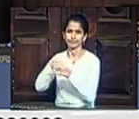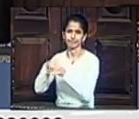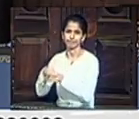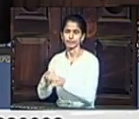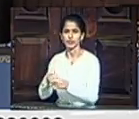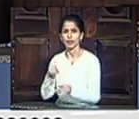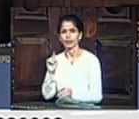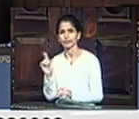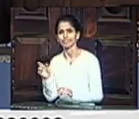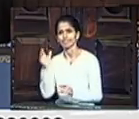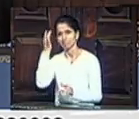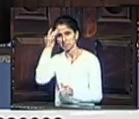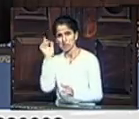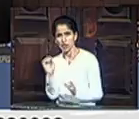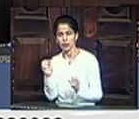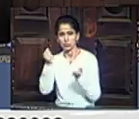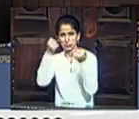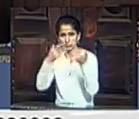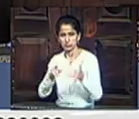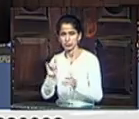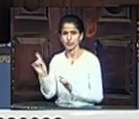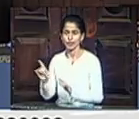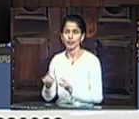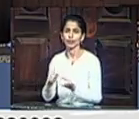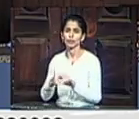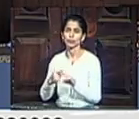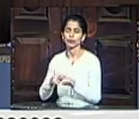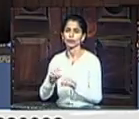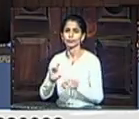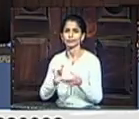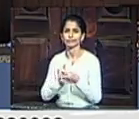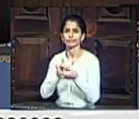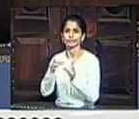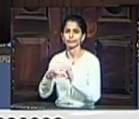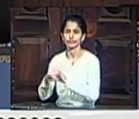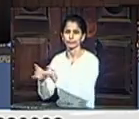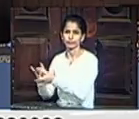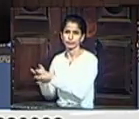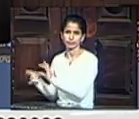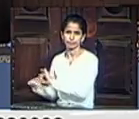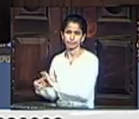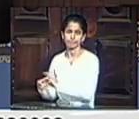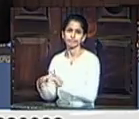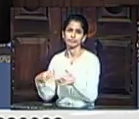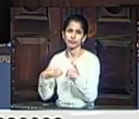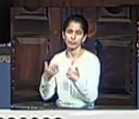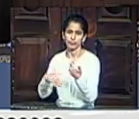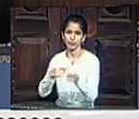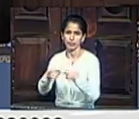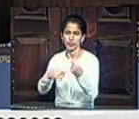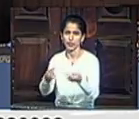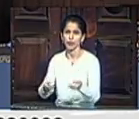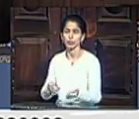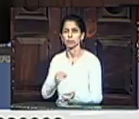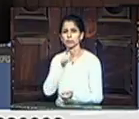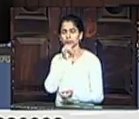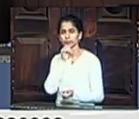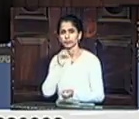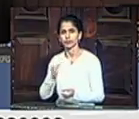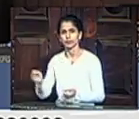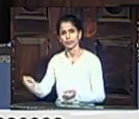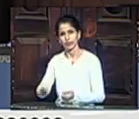sem saber claramente os seus impactos sobre as cadeias produtivas. Reitero esse caso da cerveja.